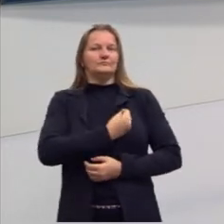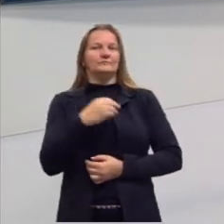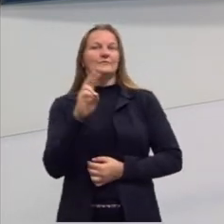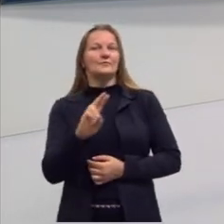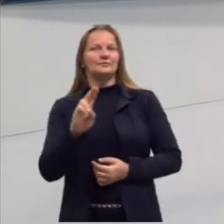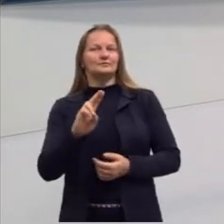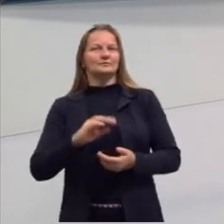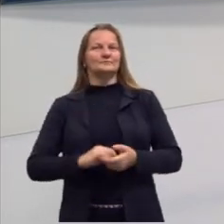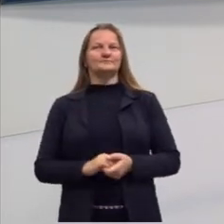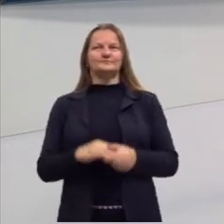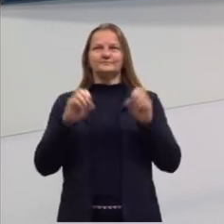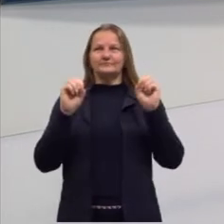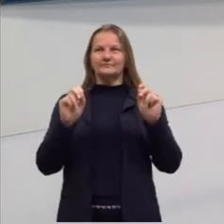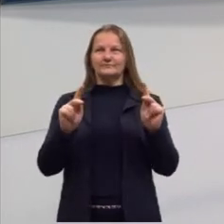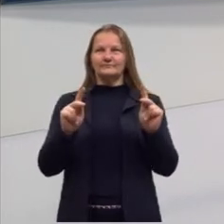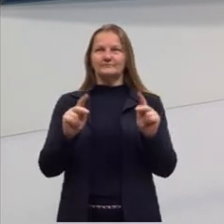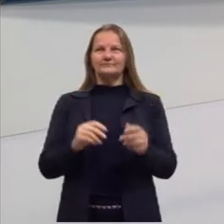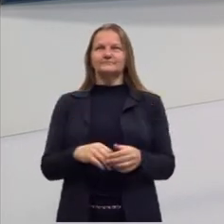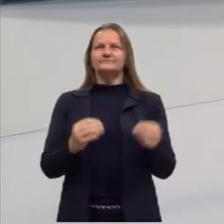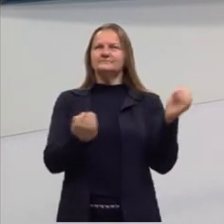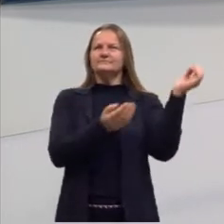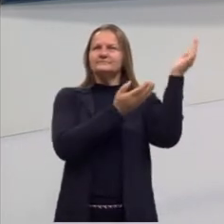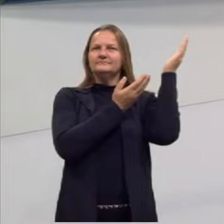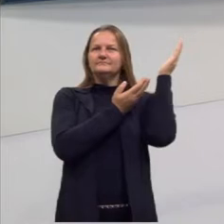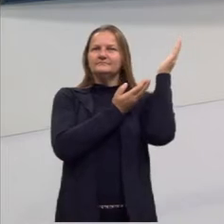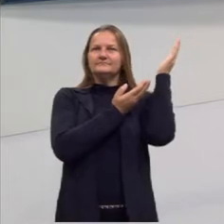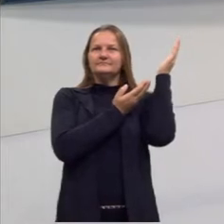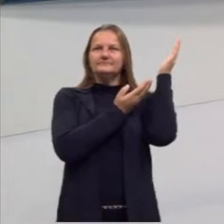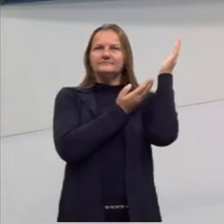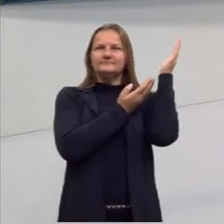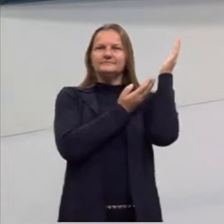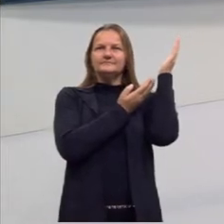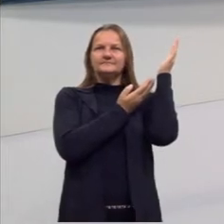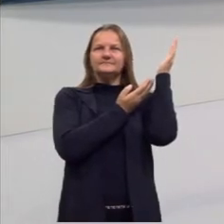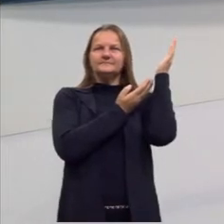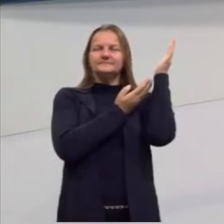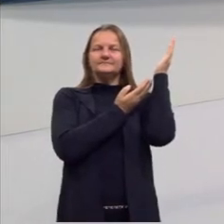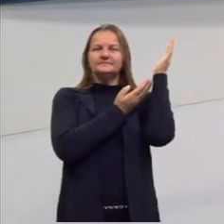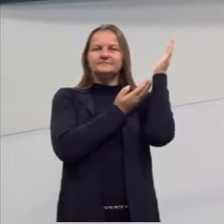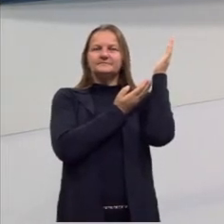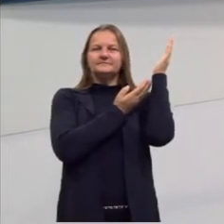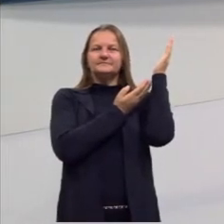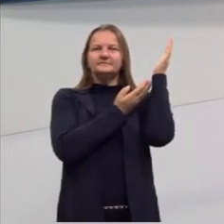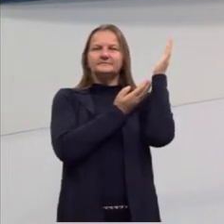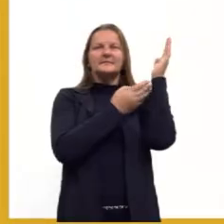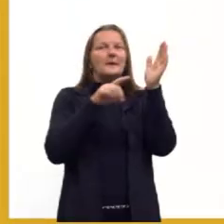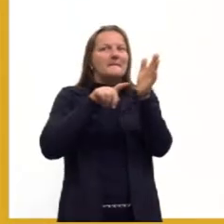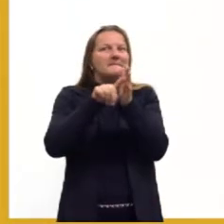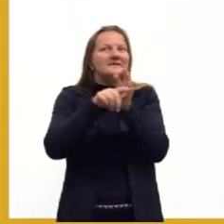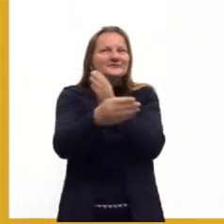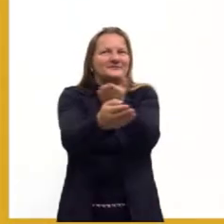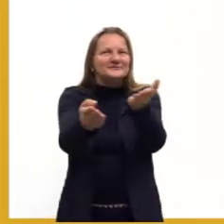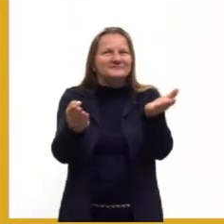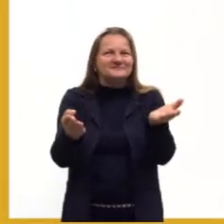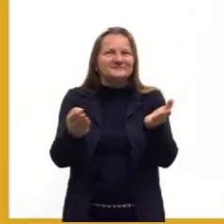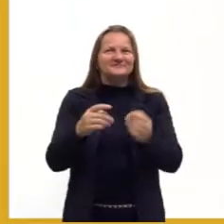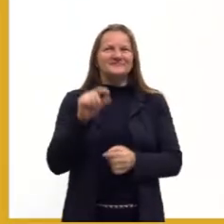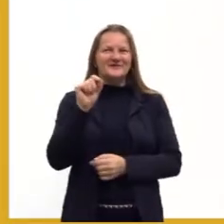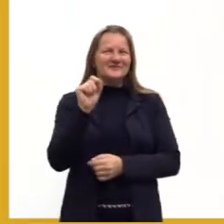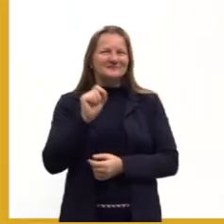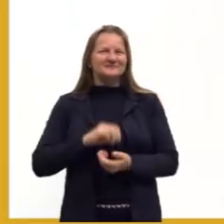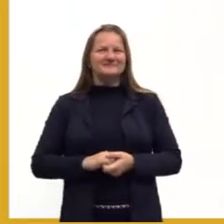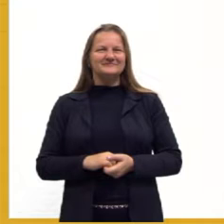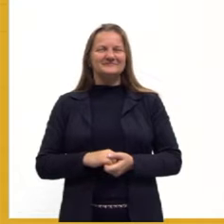certo bom então para começar a nossa aula né Como sempre eu fazer uma pergunta né para a gente ir